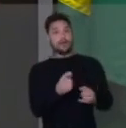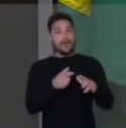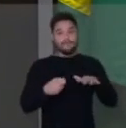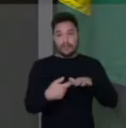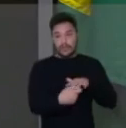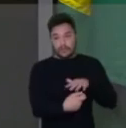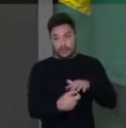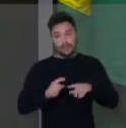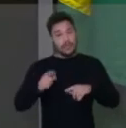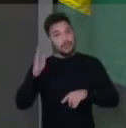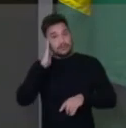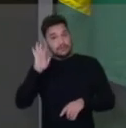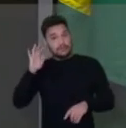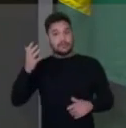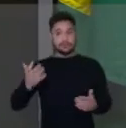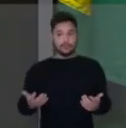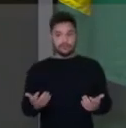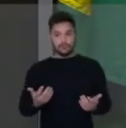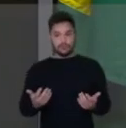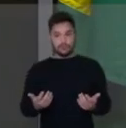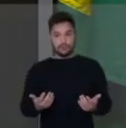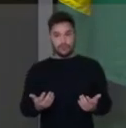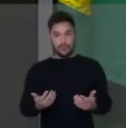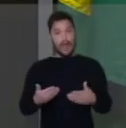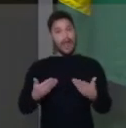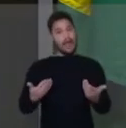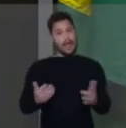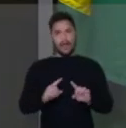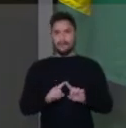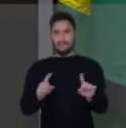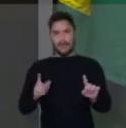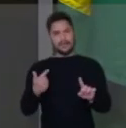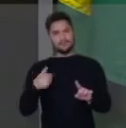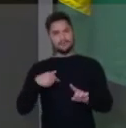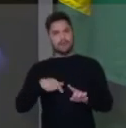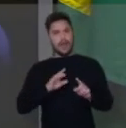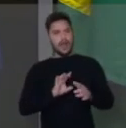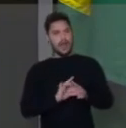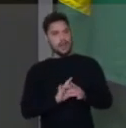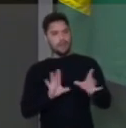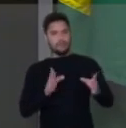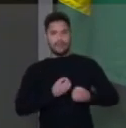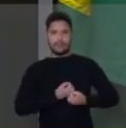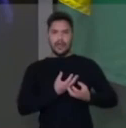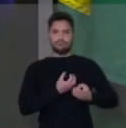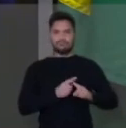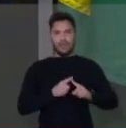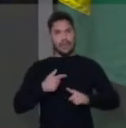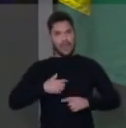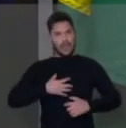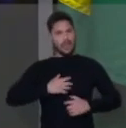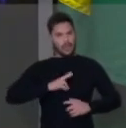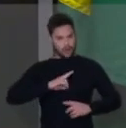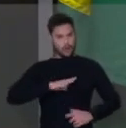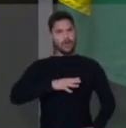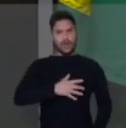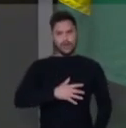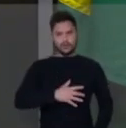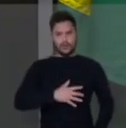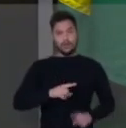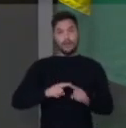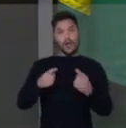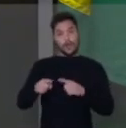decidir. Agora, quando é para ir atrás da liberdade de expressão e cercear, ele é tigrão. Mas contra o